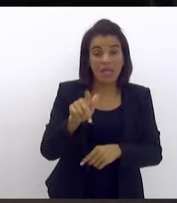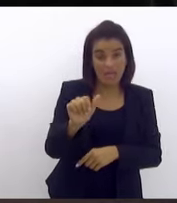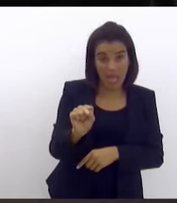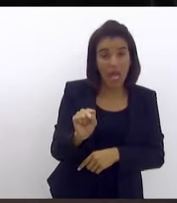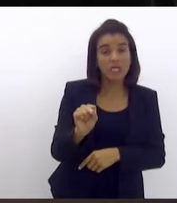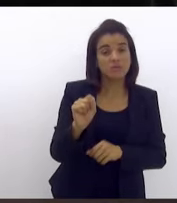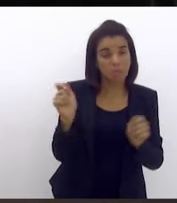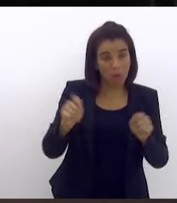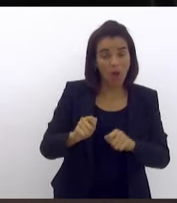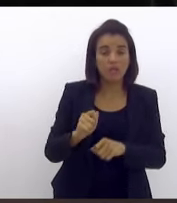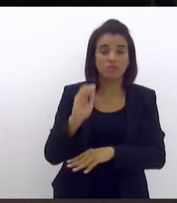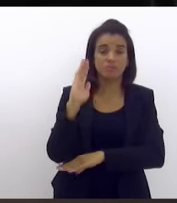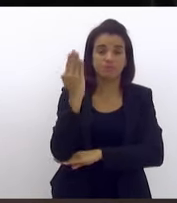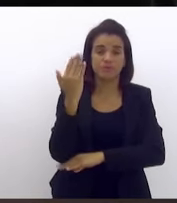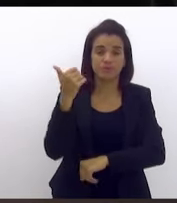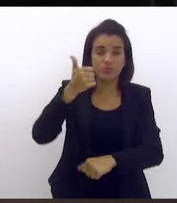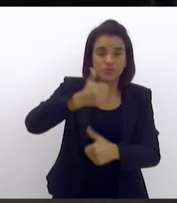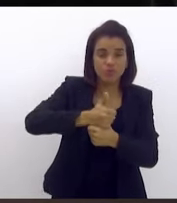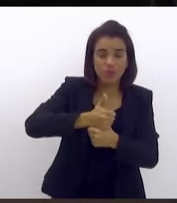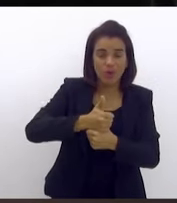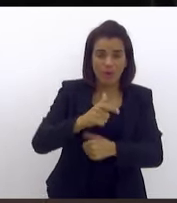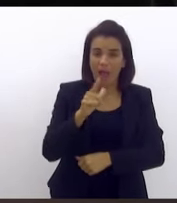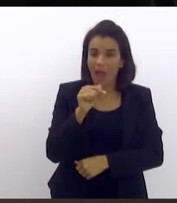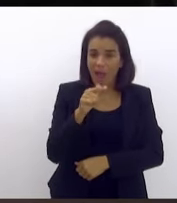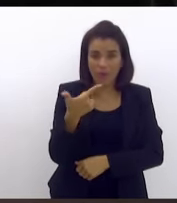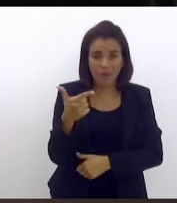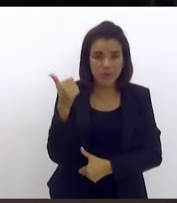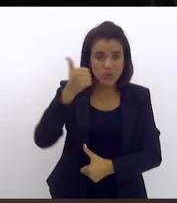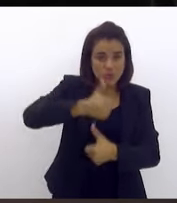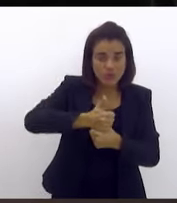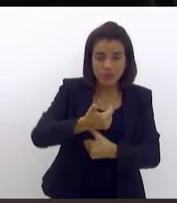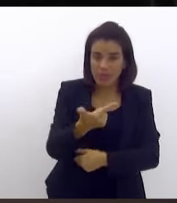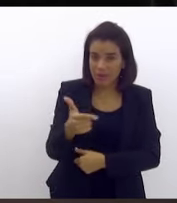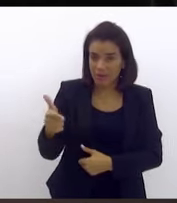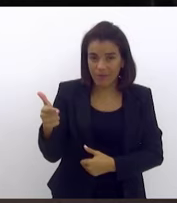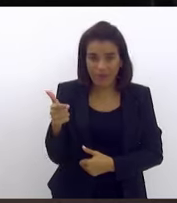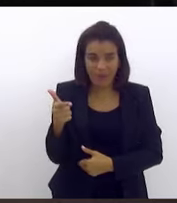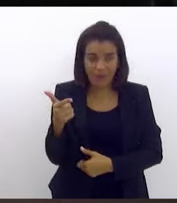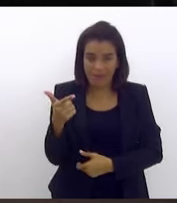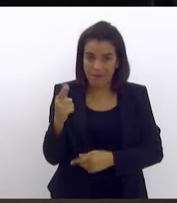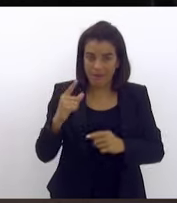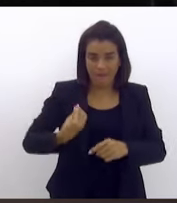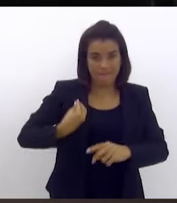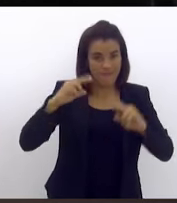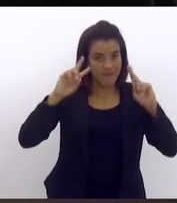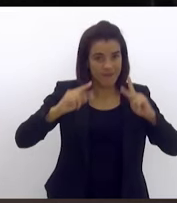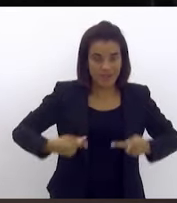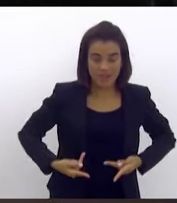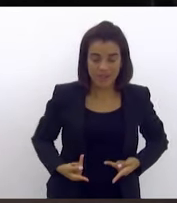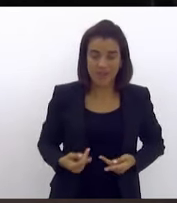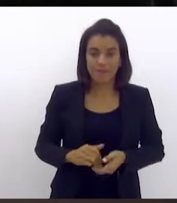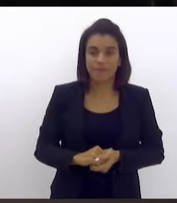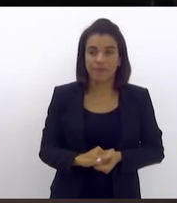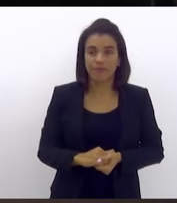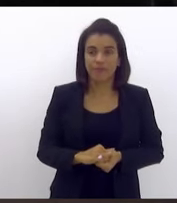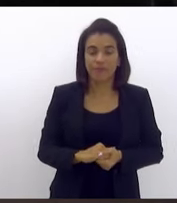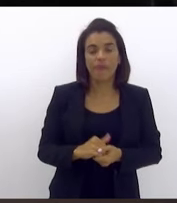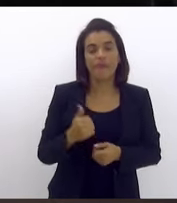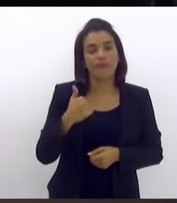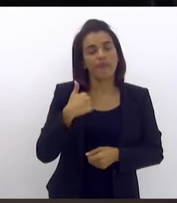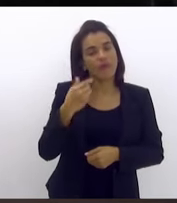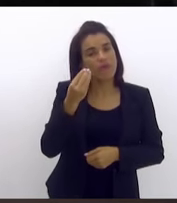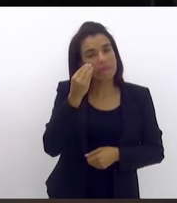voltar até a lenha, mas sem água, humanamente, ninguém consegue sobreviver sem água. Então nós temos que enfrentar esse tema. Eu tentei levar